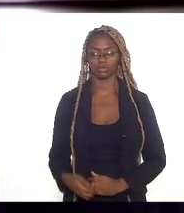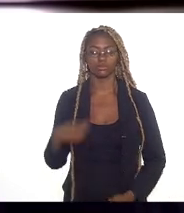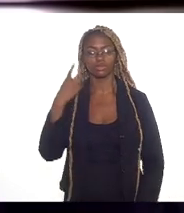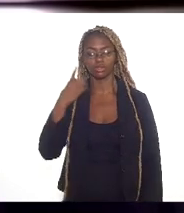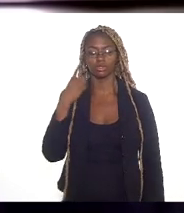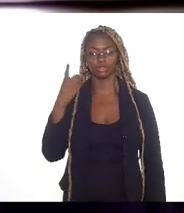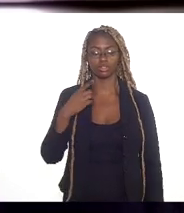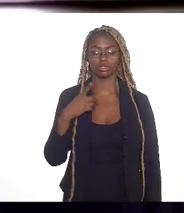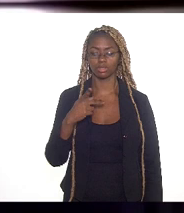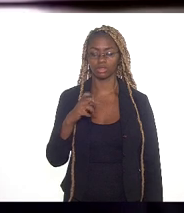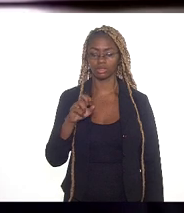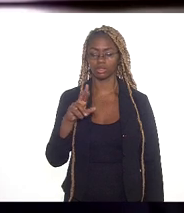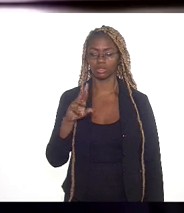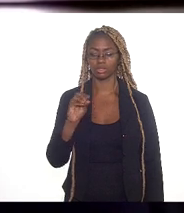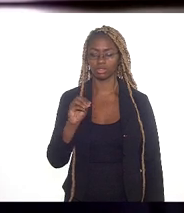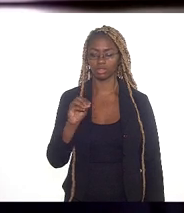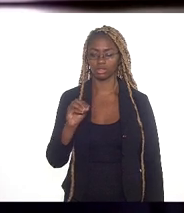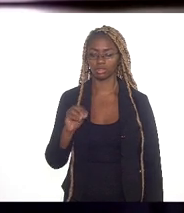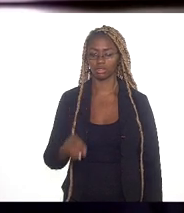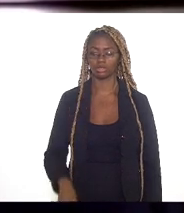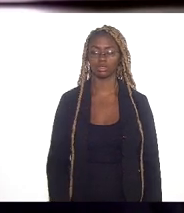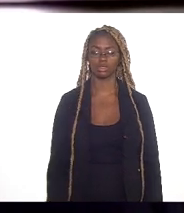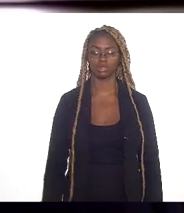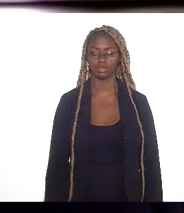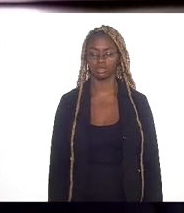Deputado Pedro Ricardo.